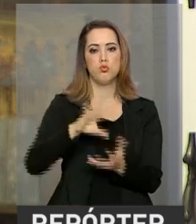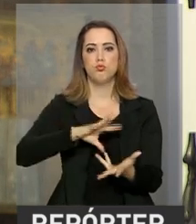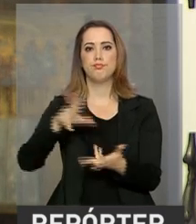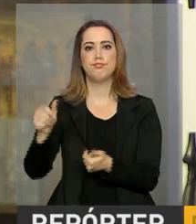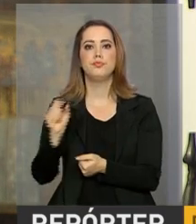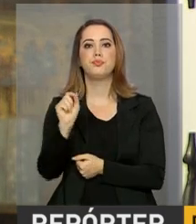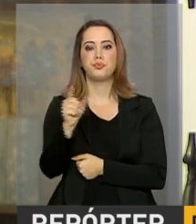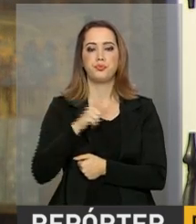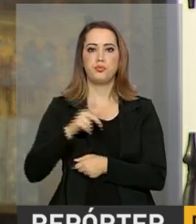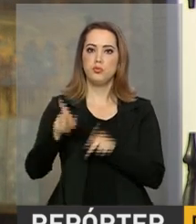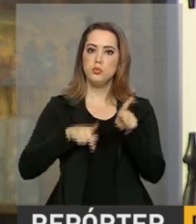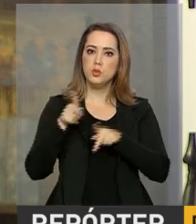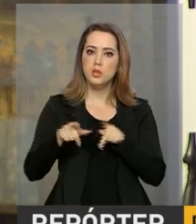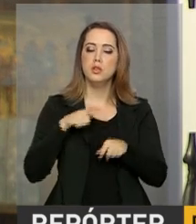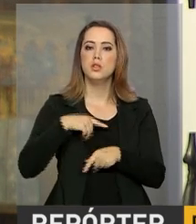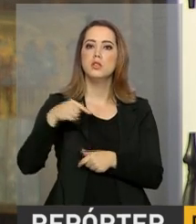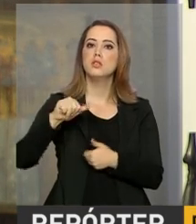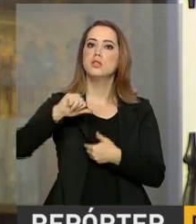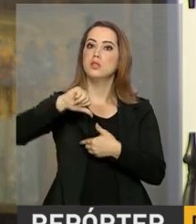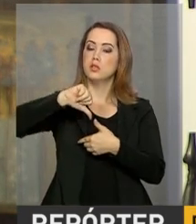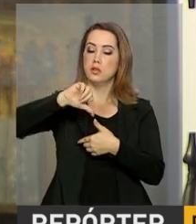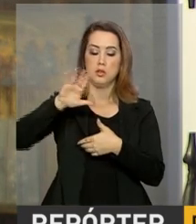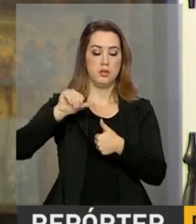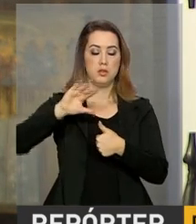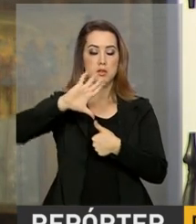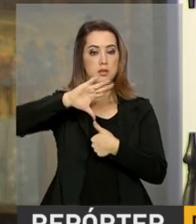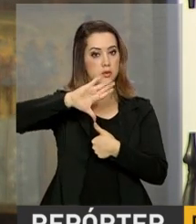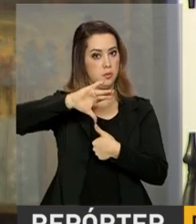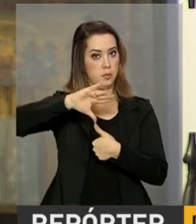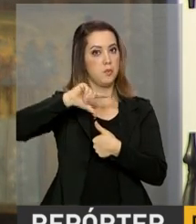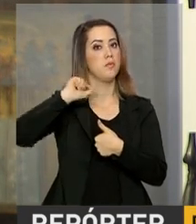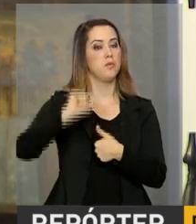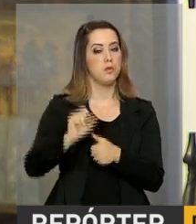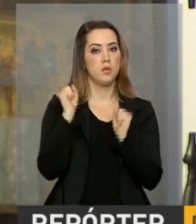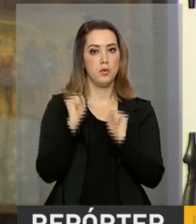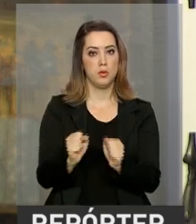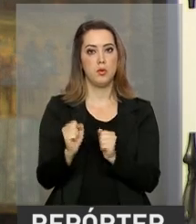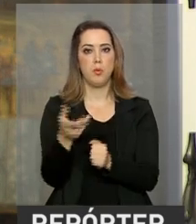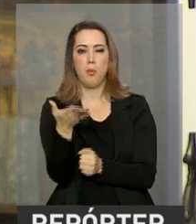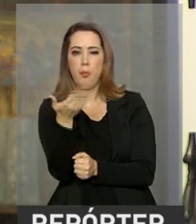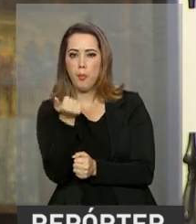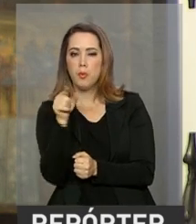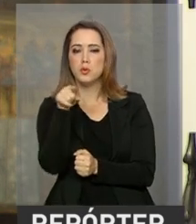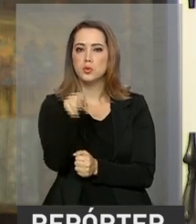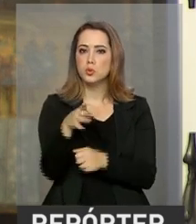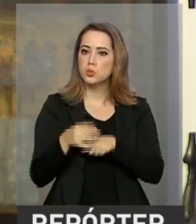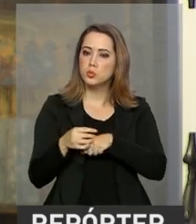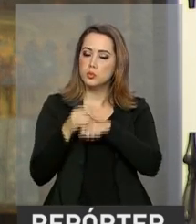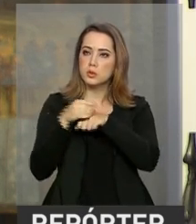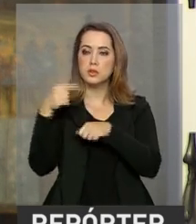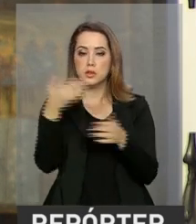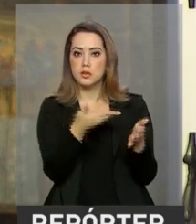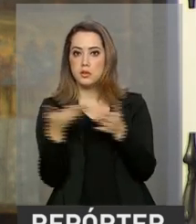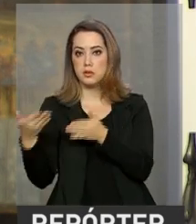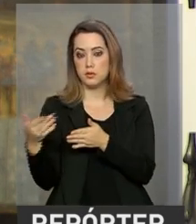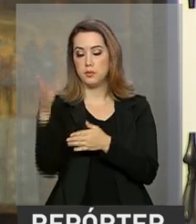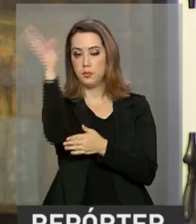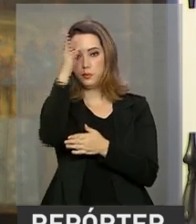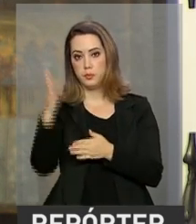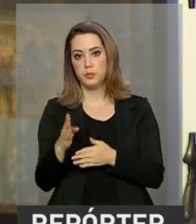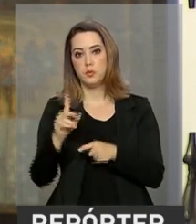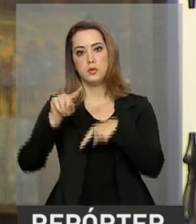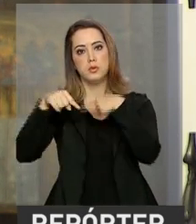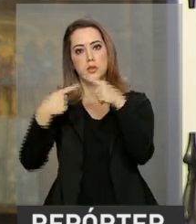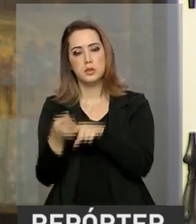atual população norte-americana que pode vir a consumir a carne bovina processada do Brasil. O próximo passo é credenciar